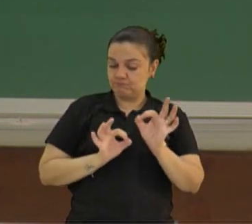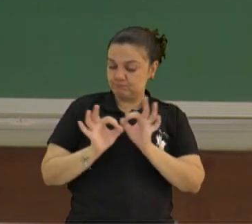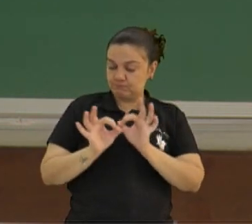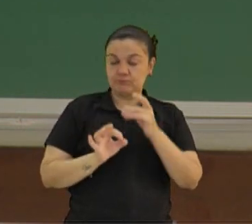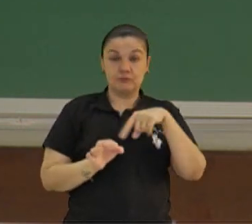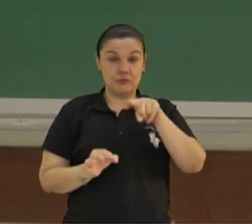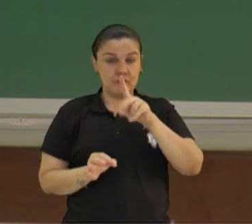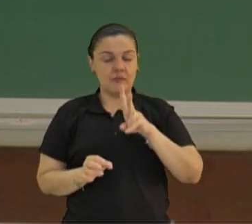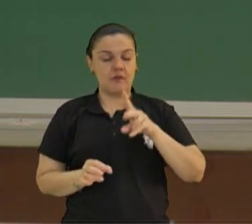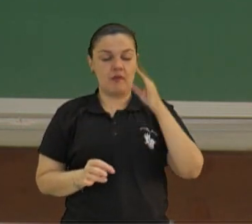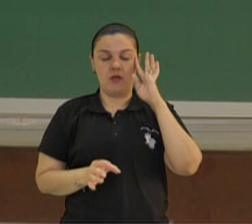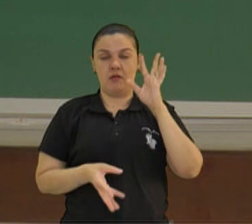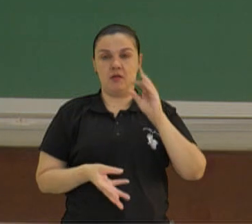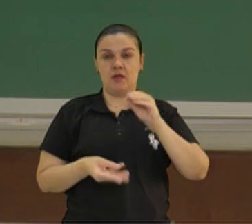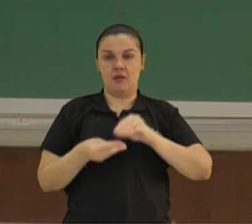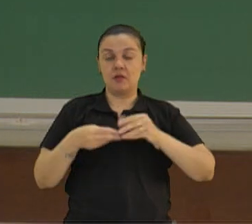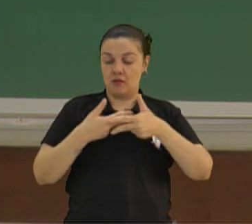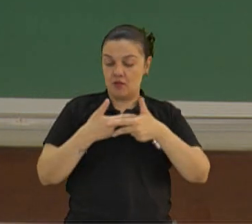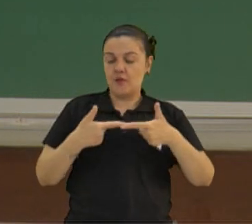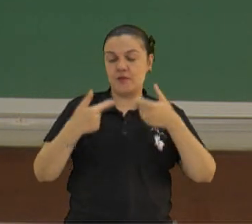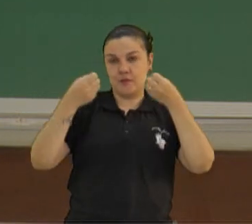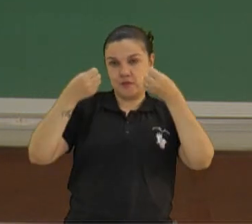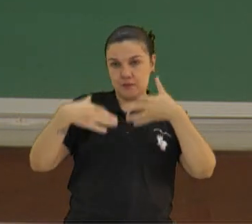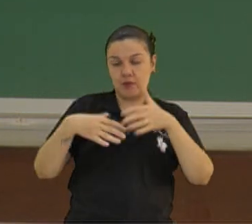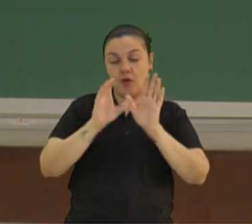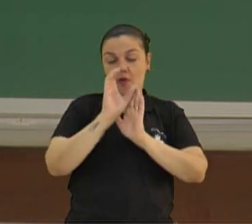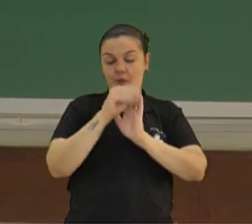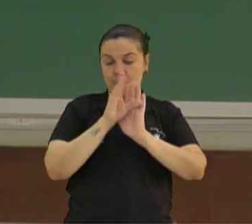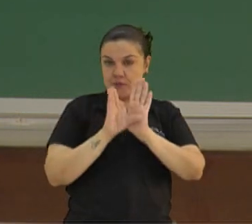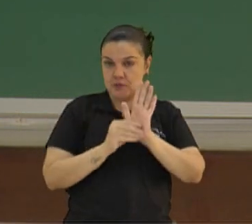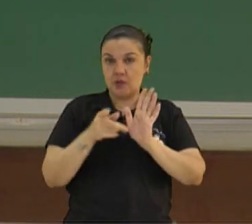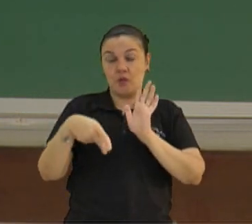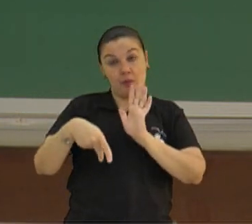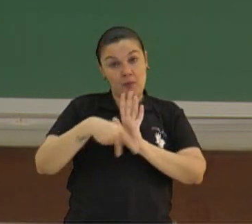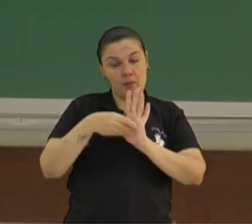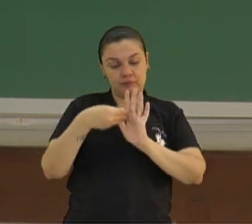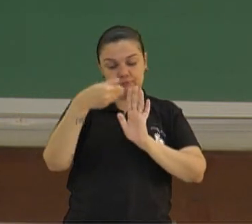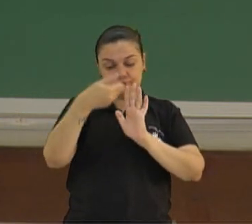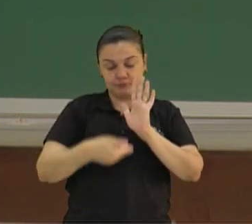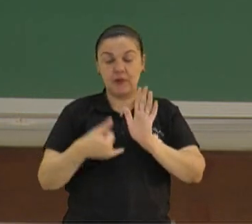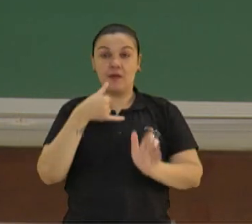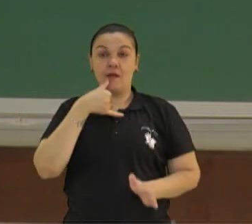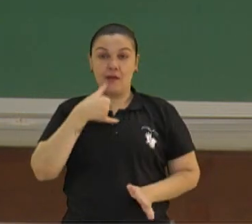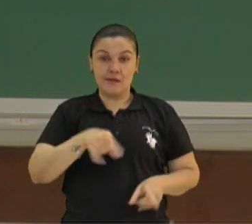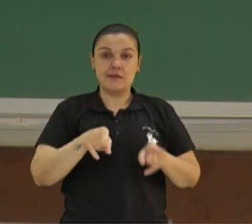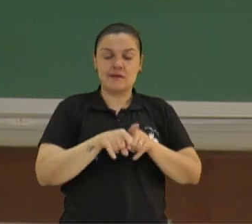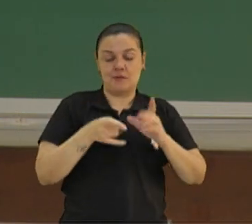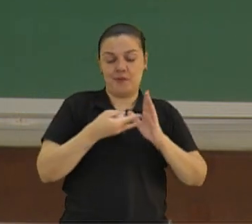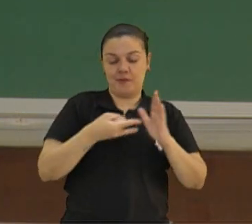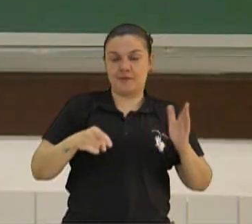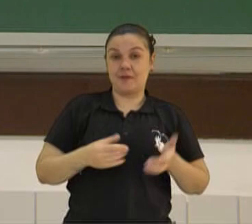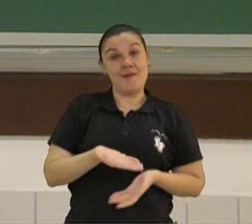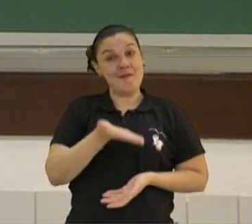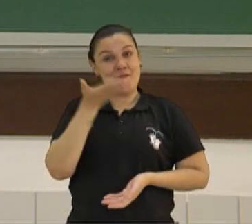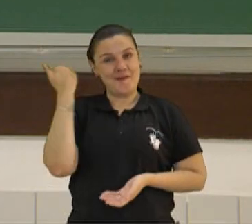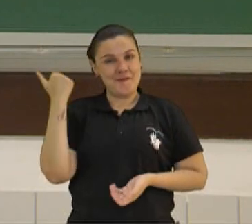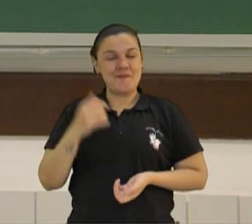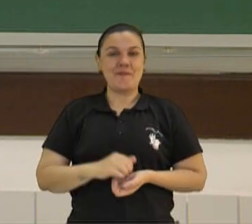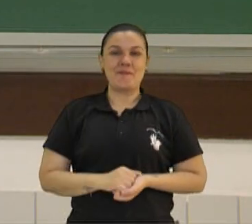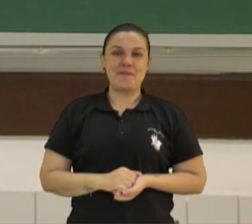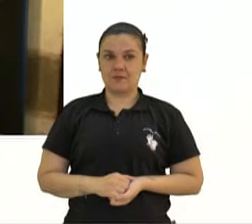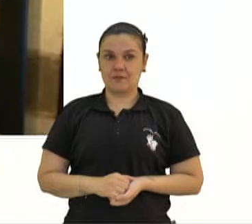e você vai entender uma boa parte, pessoal, dos conceitos que envolvem a eletricidade e o magnetismo. Vamos lá,